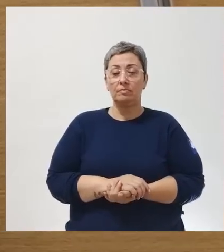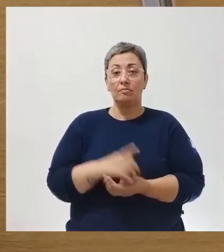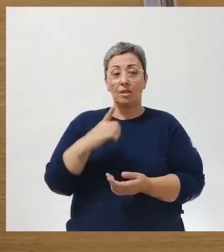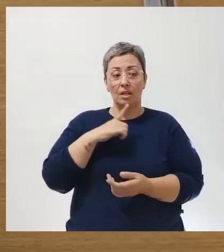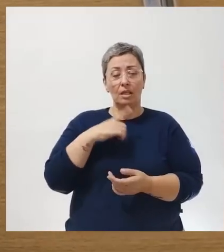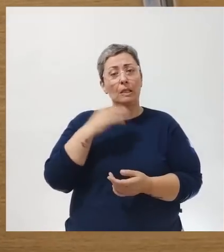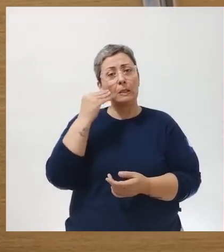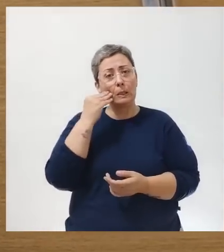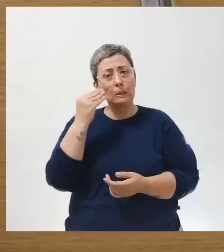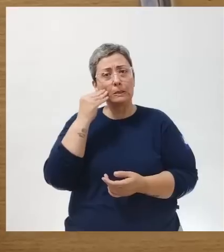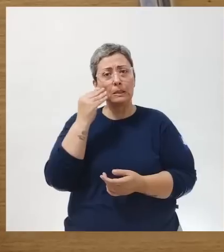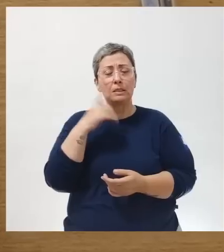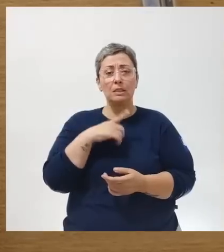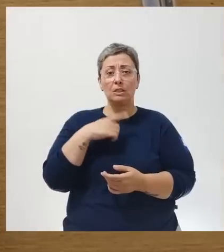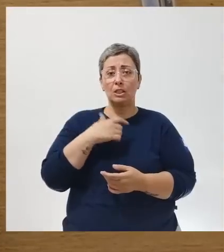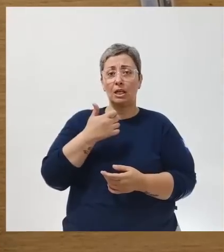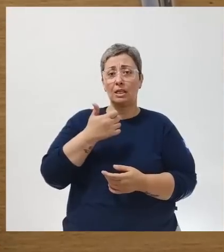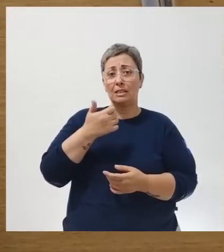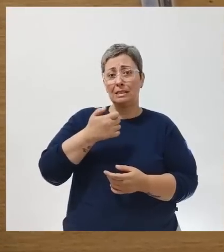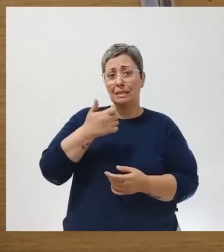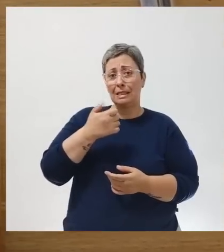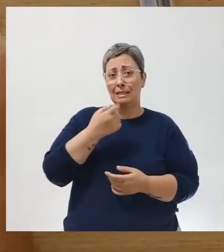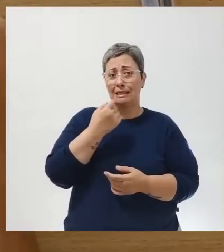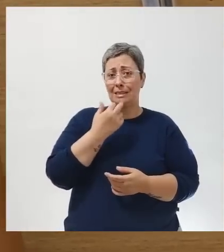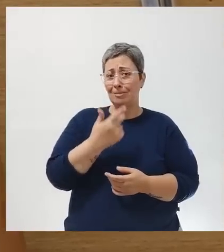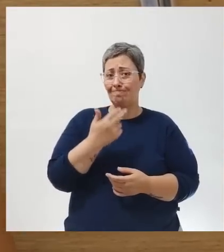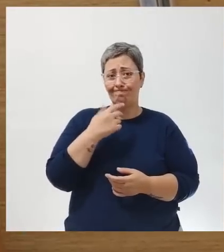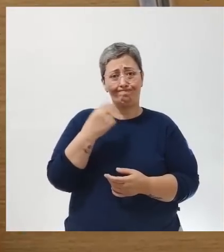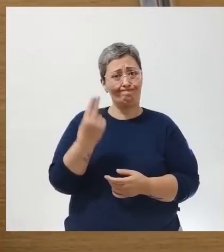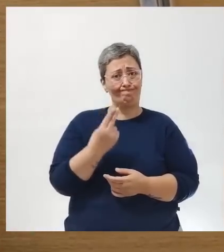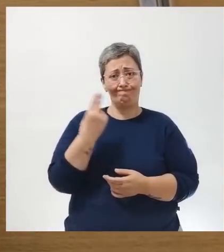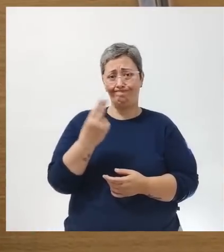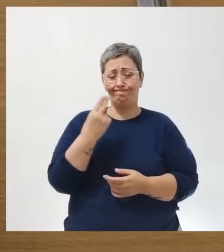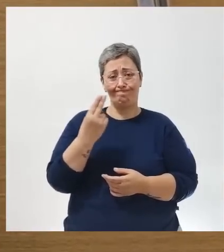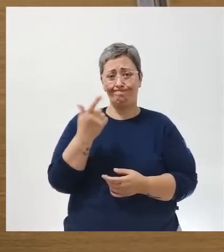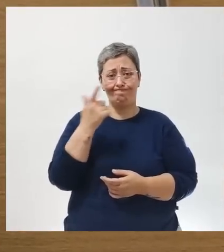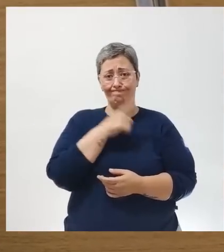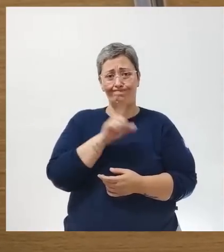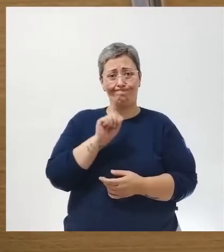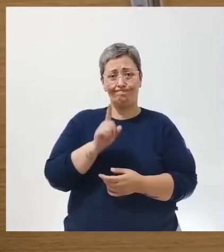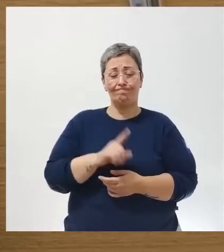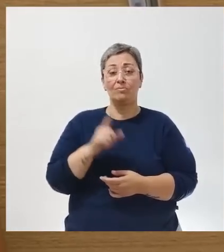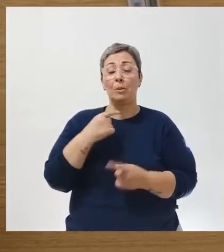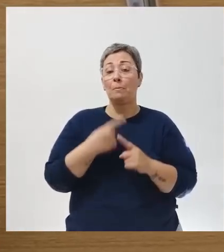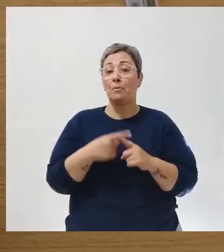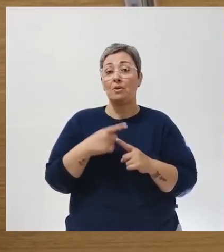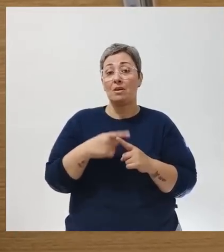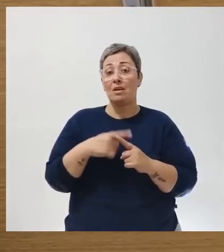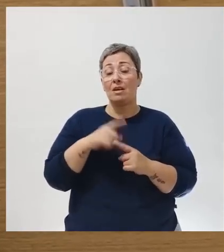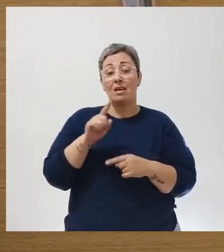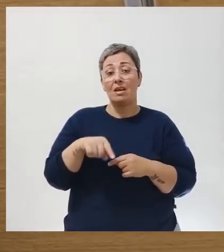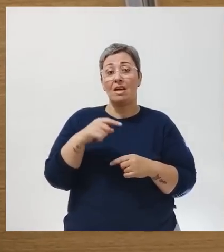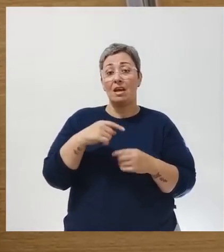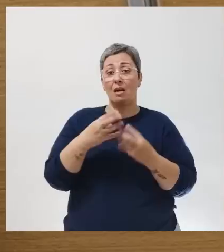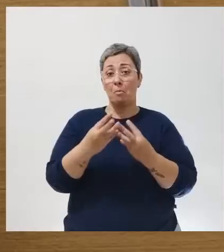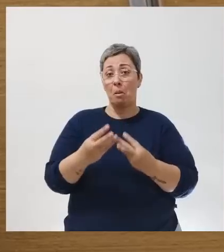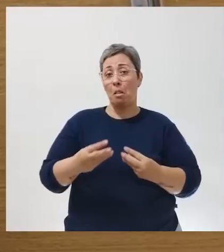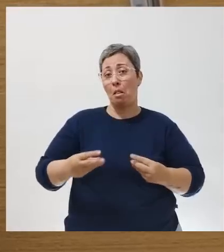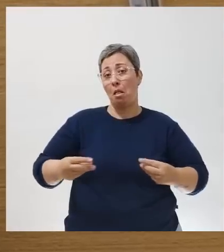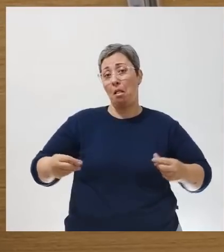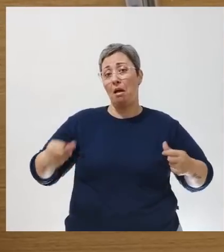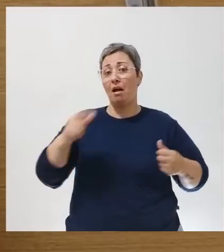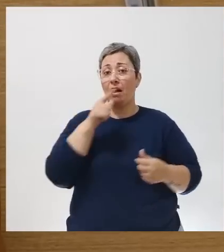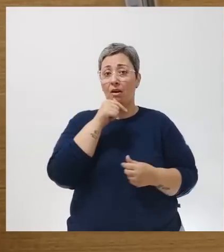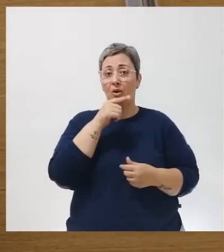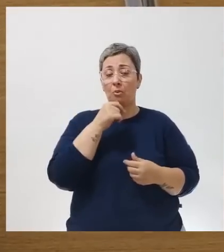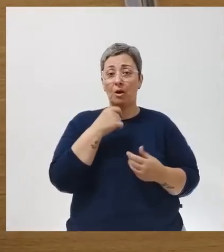Eu já tentei fazer com canetinha e com a canetinha não deu certo, porque ela dissolve muito